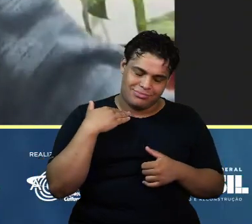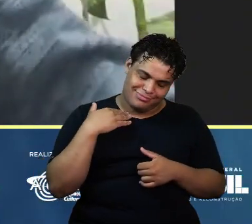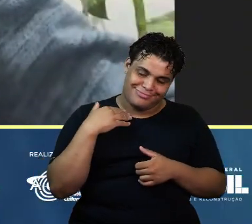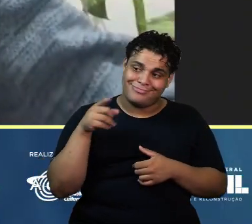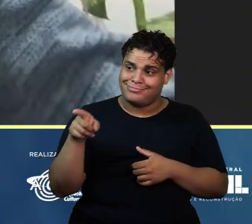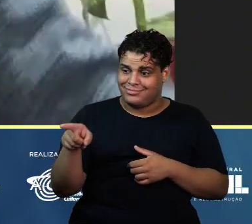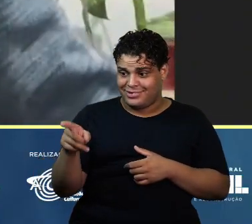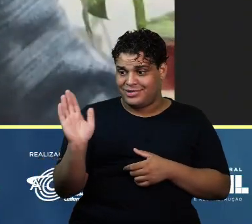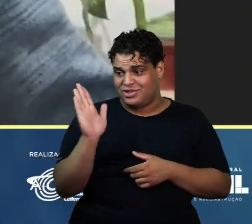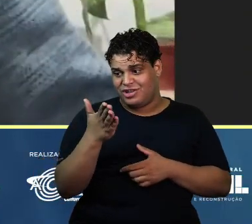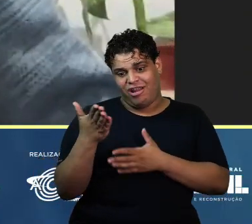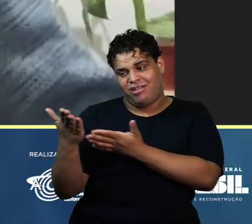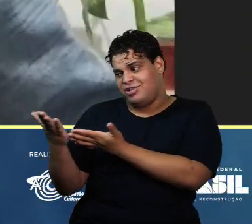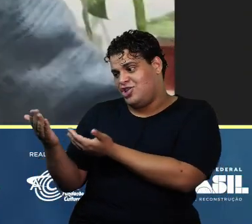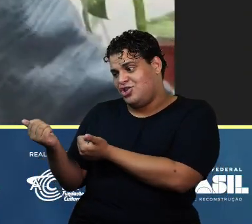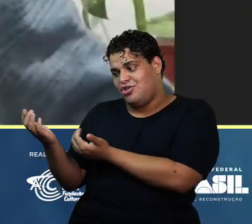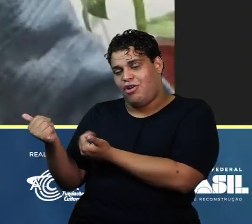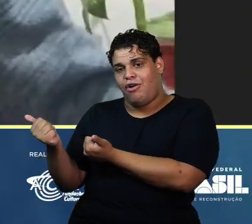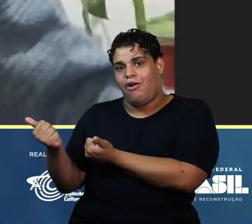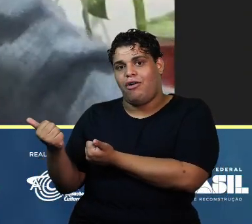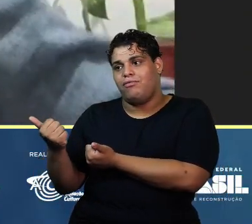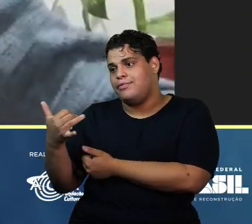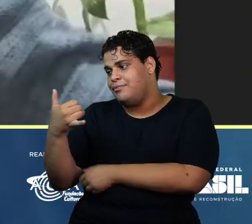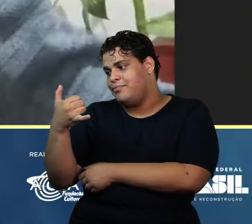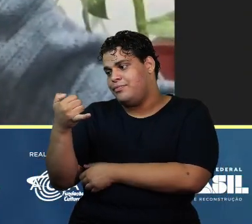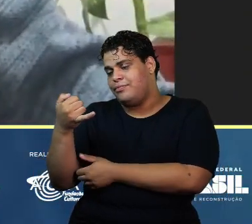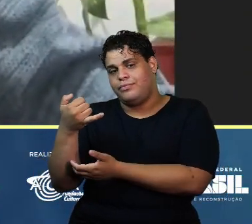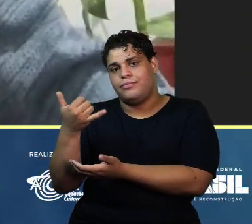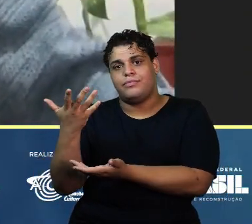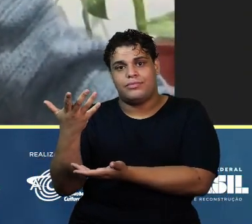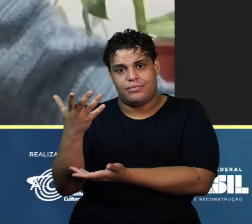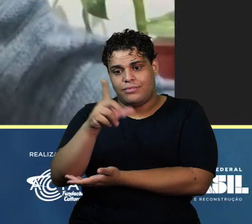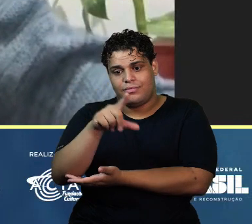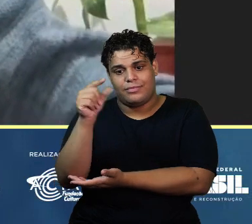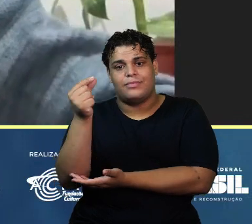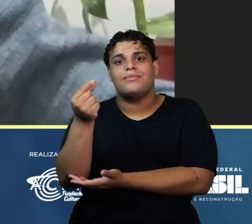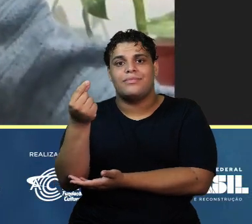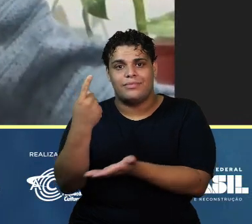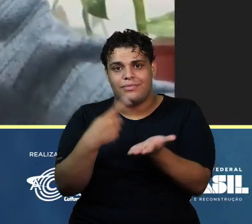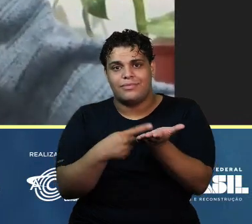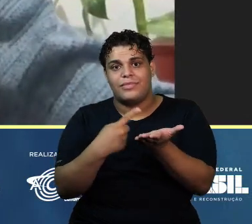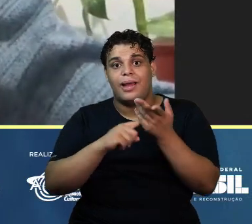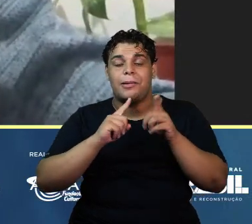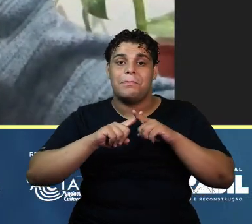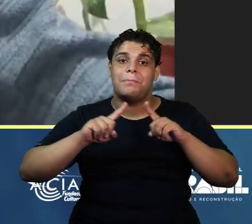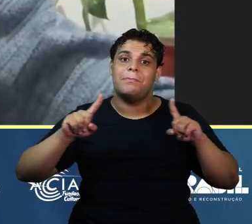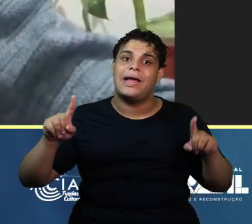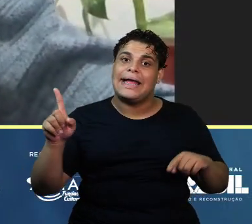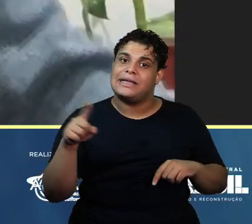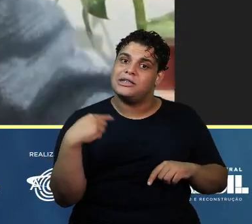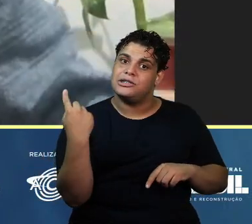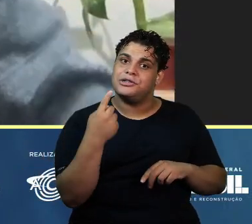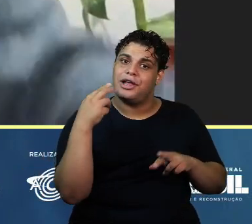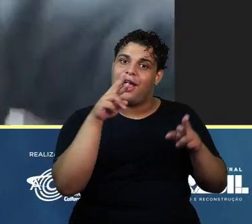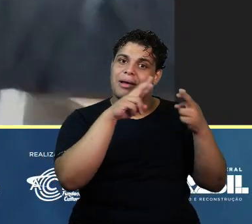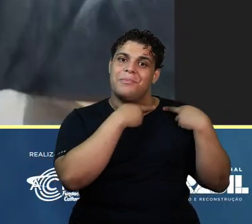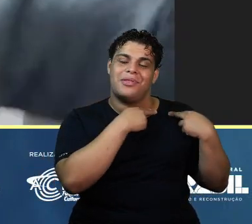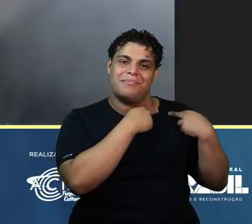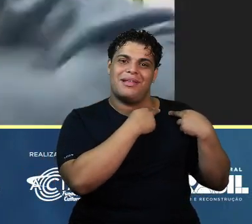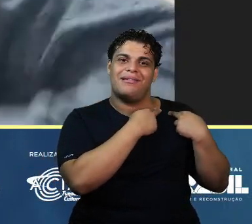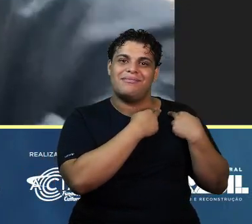jovens, enfim, com a caneta na mão para tomar decisões. Mas a responsabilidade é de todos nós que estamos aqui, não